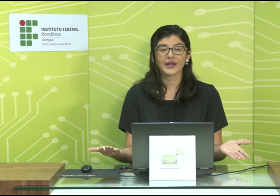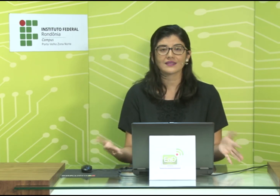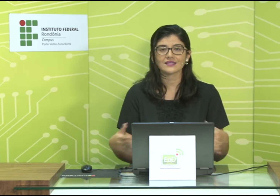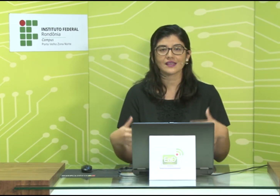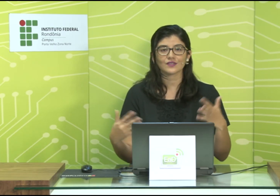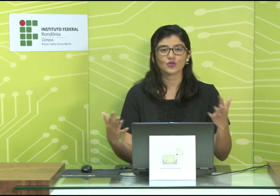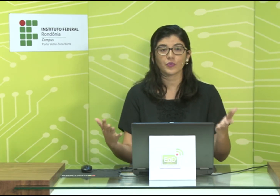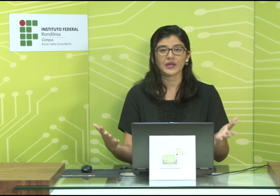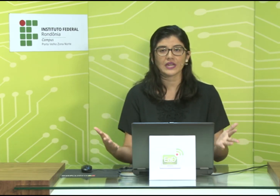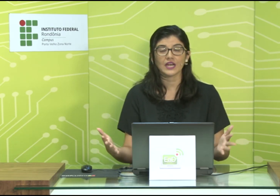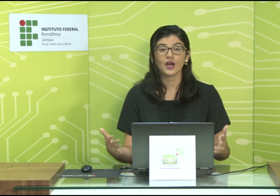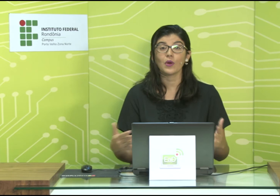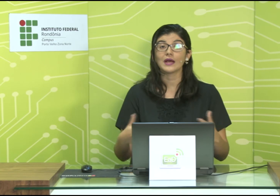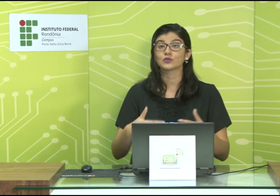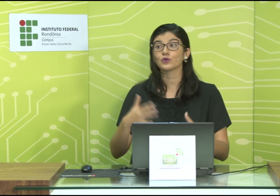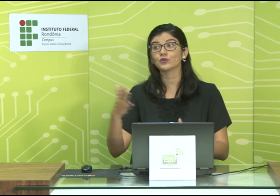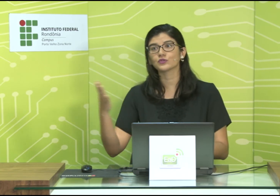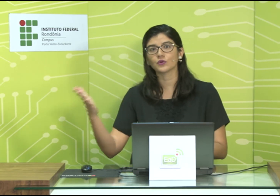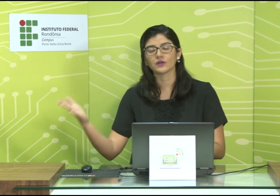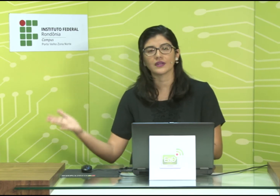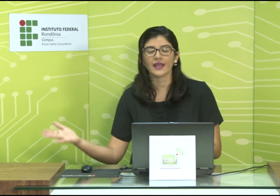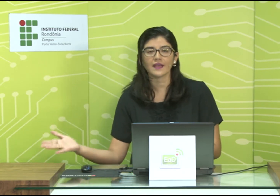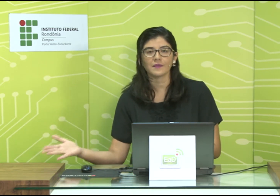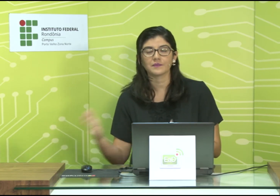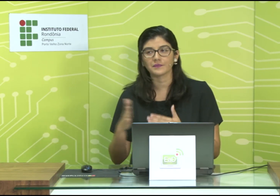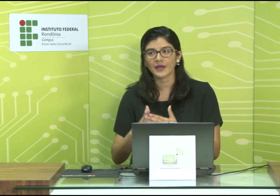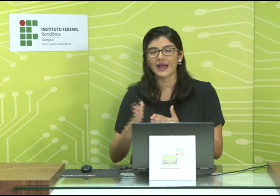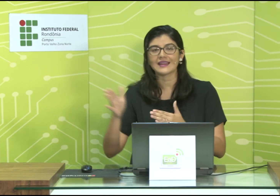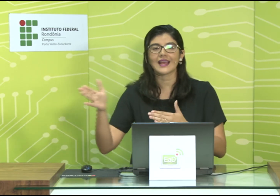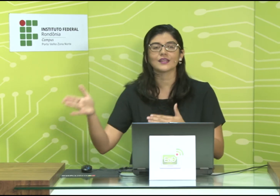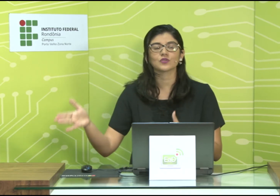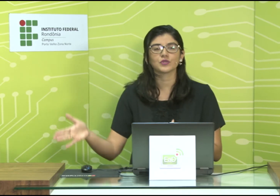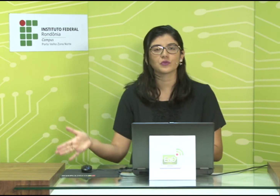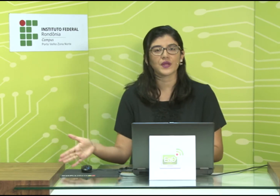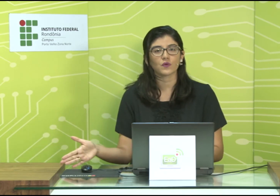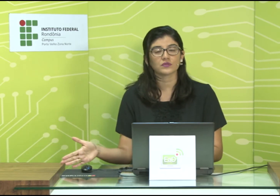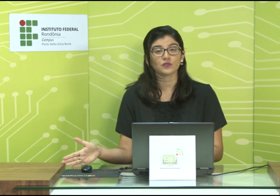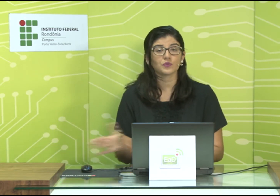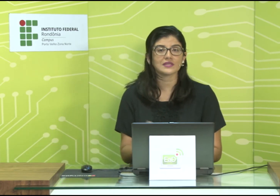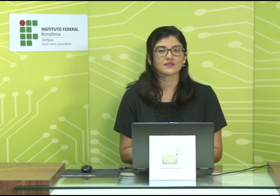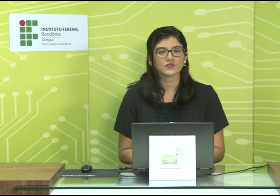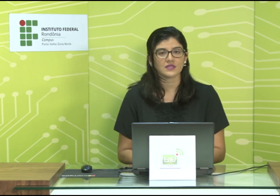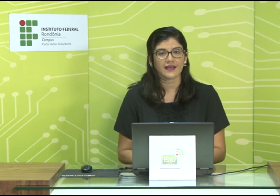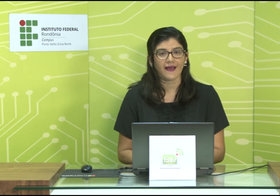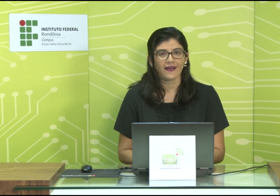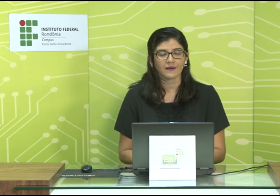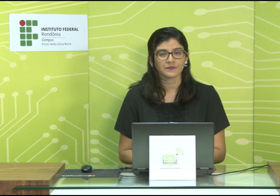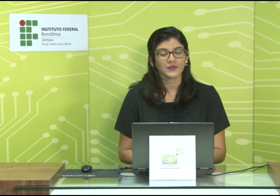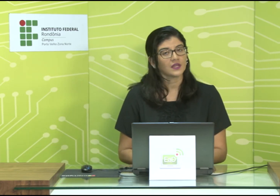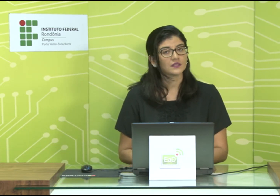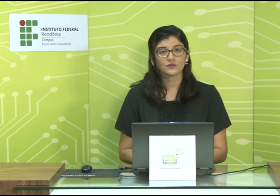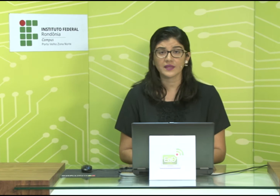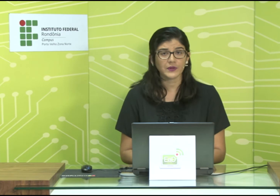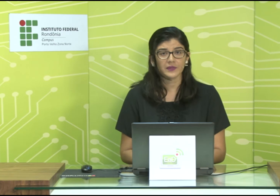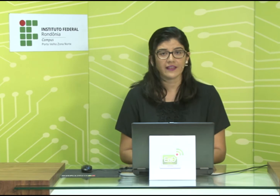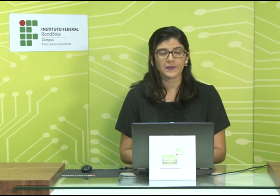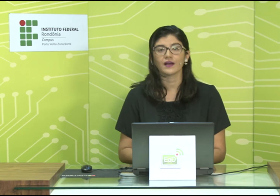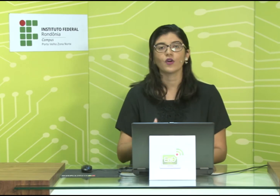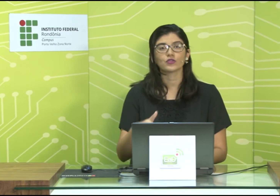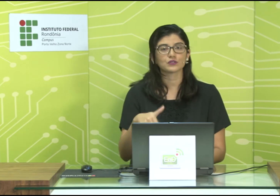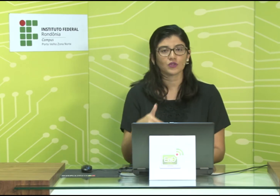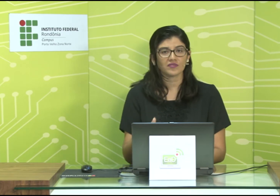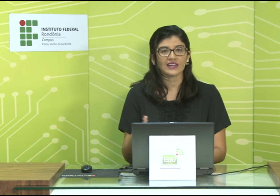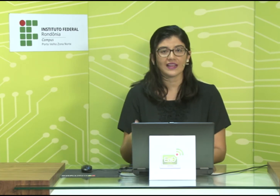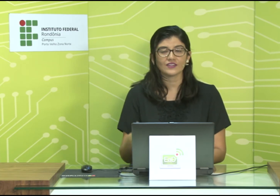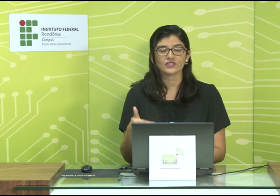seu parecer, a sua opinião, tudo, né, alinhado muito bem ao conteúdo, mas se você errar, não tem problema.